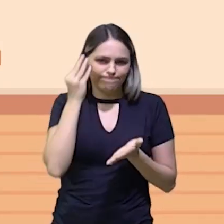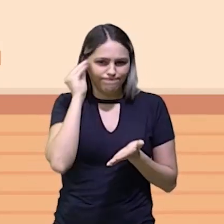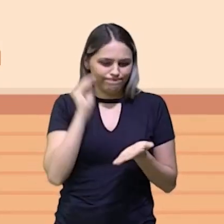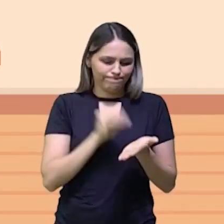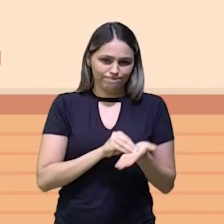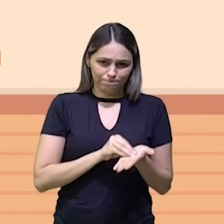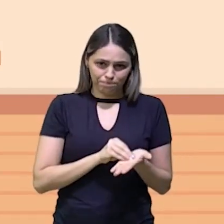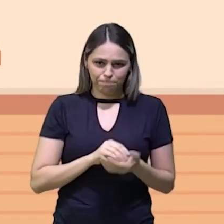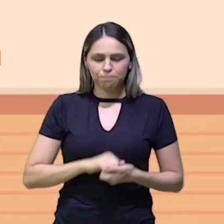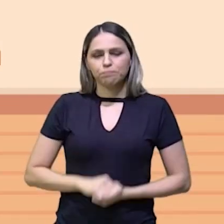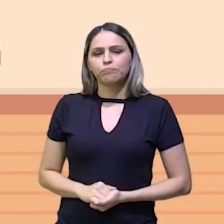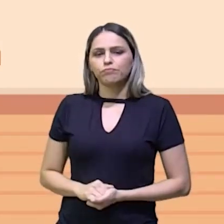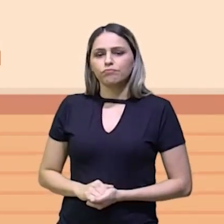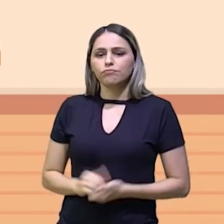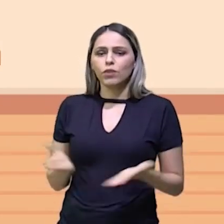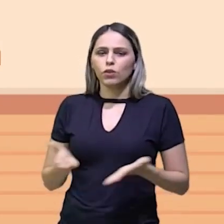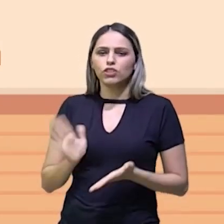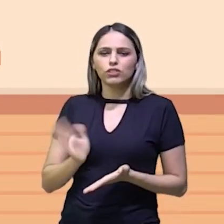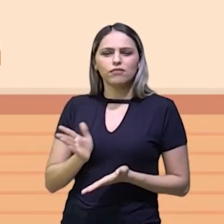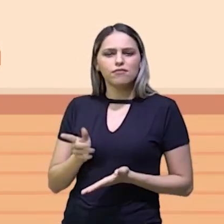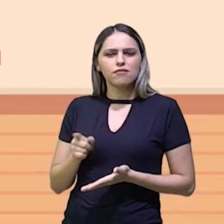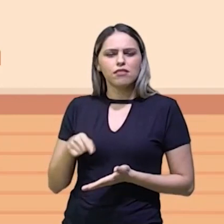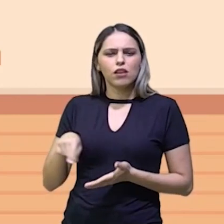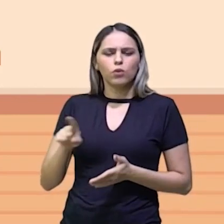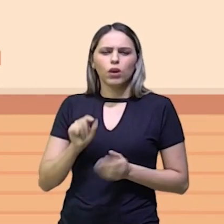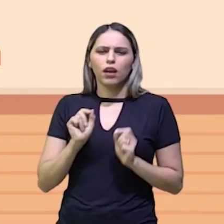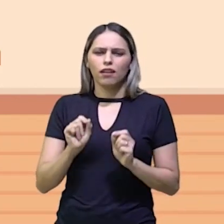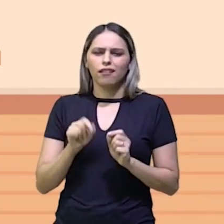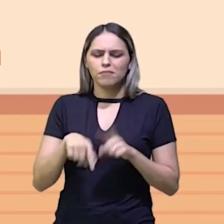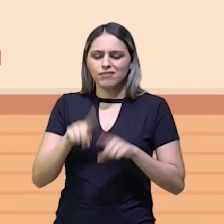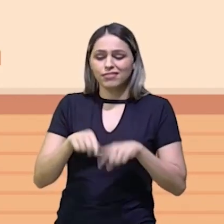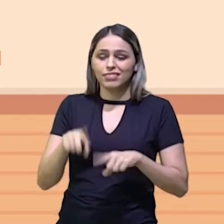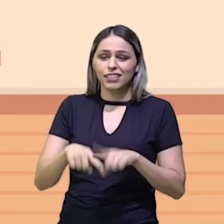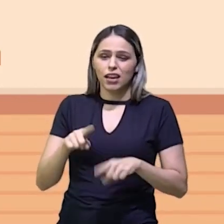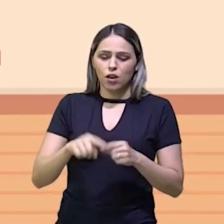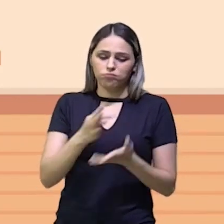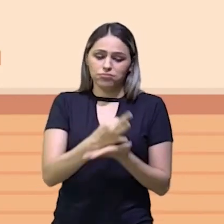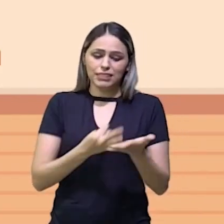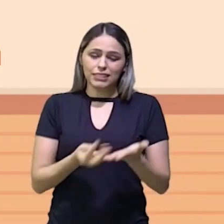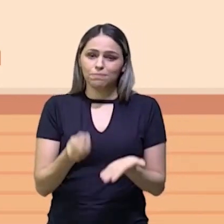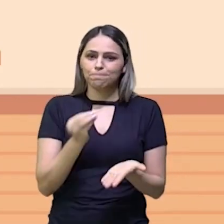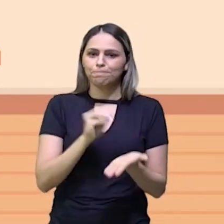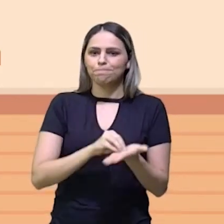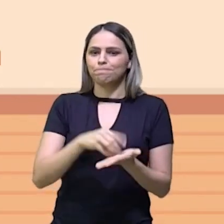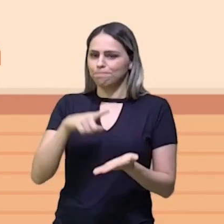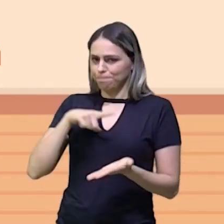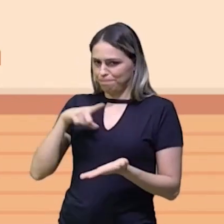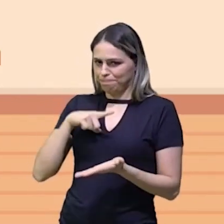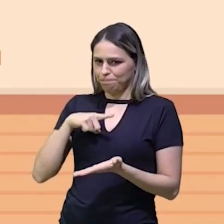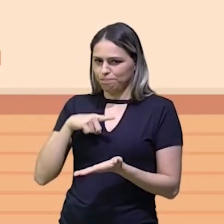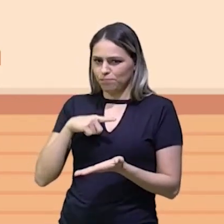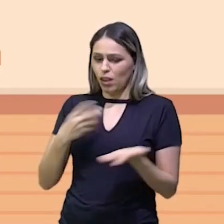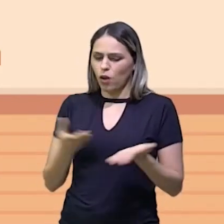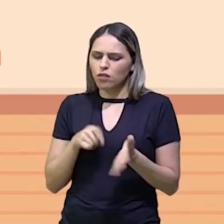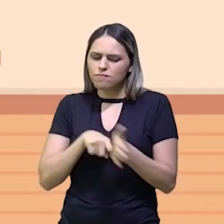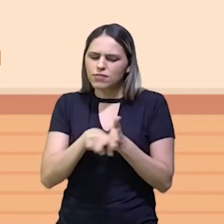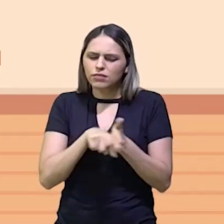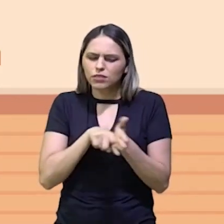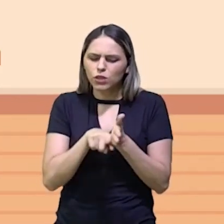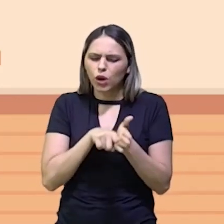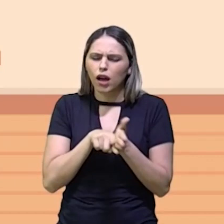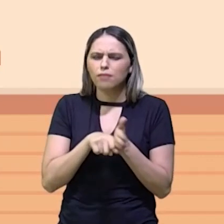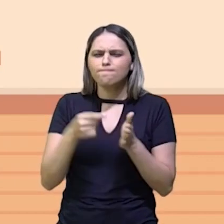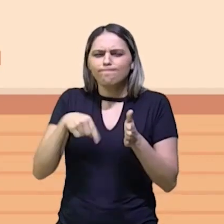Crianças, agora que nós já vimos os nossos portadores e também os nossos gêneros textuais, nós vamos investigar mais a